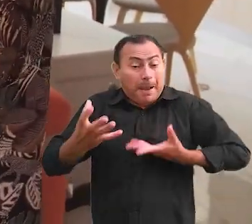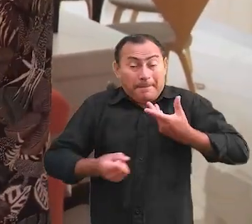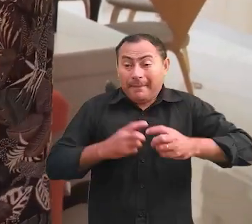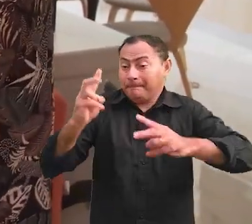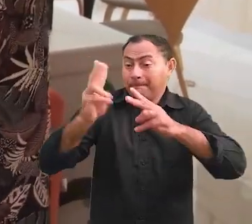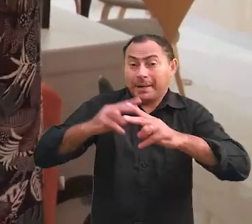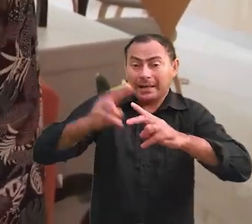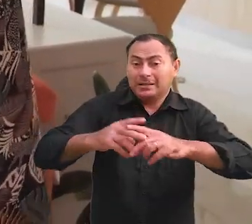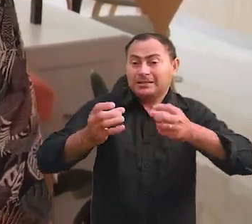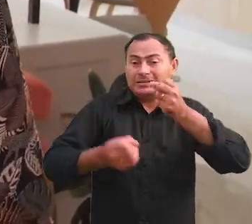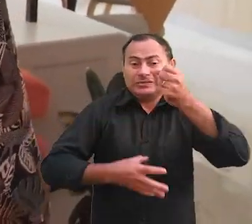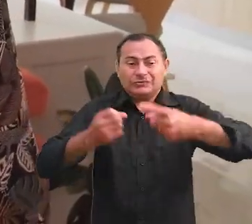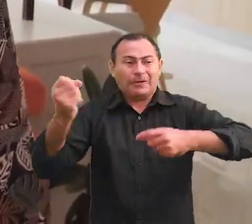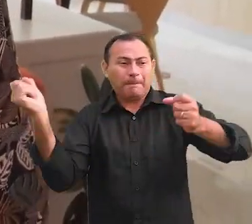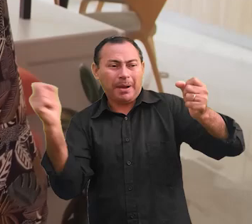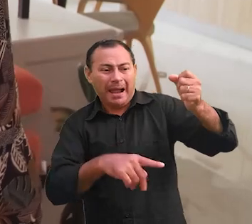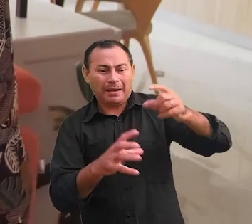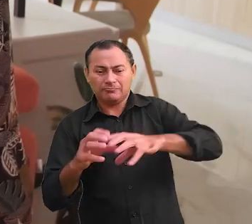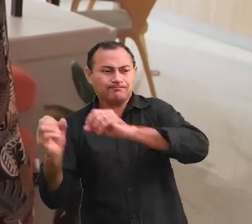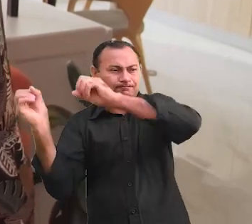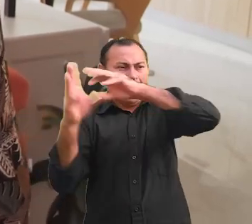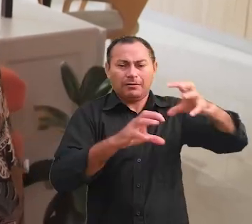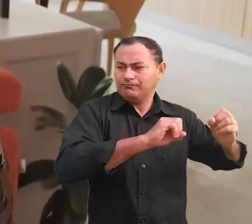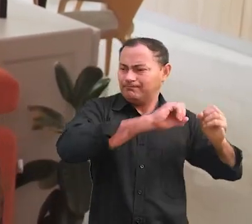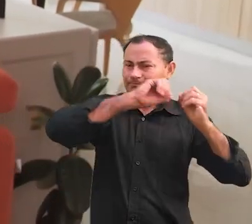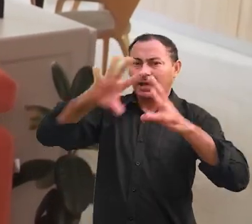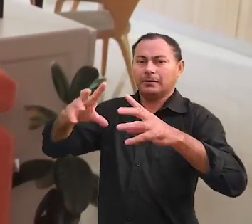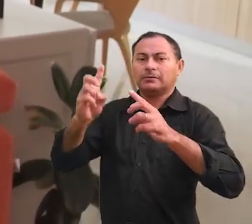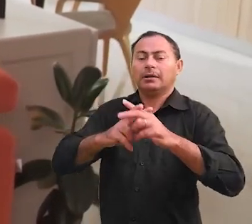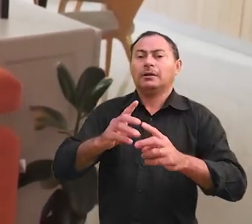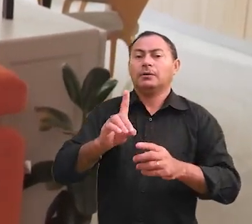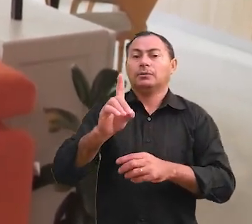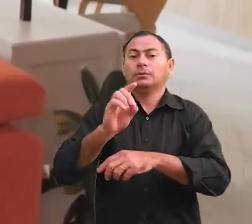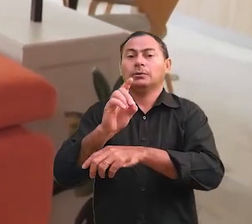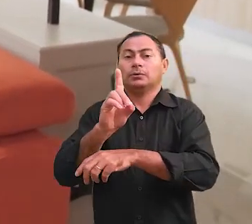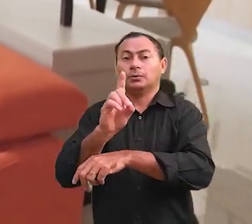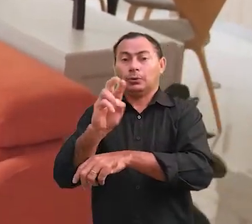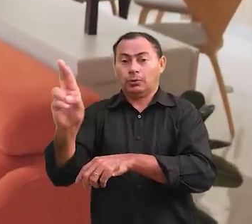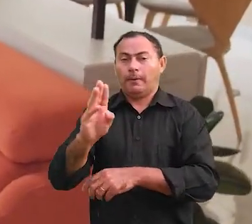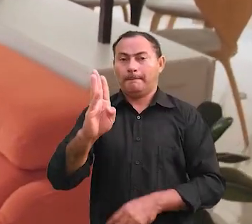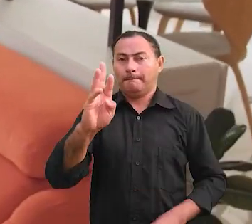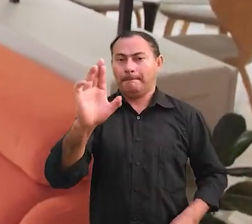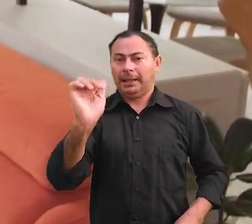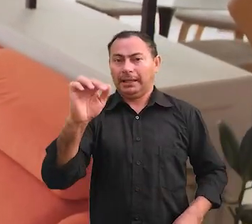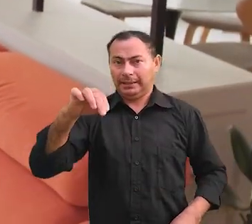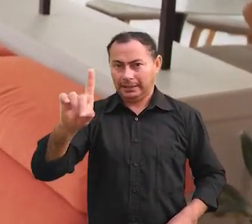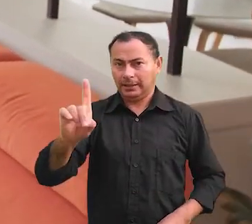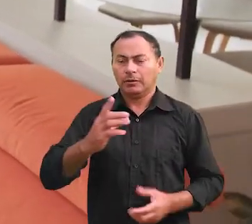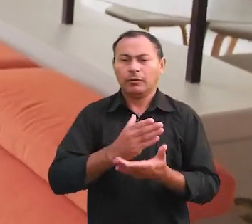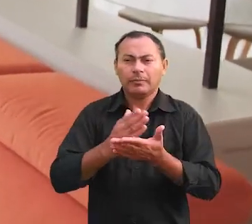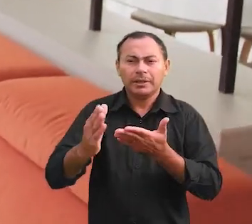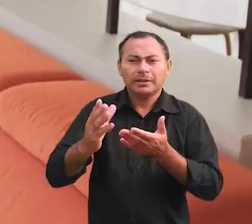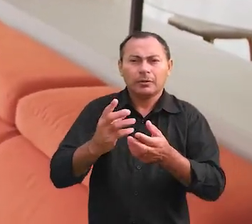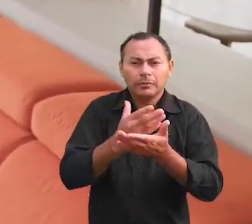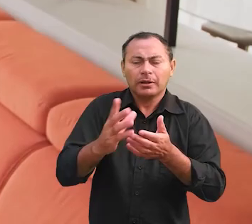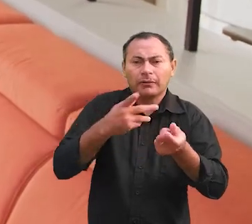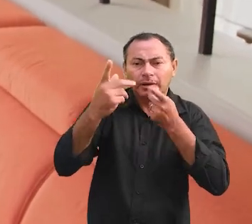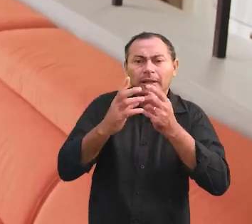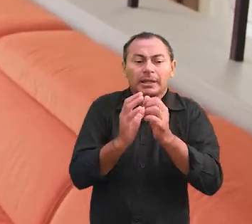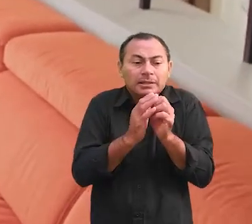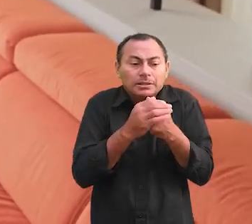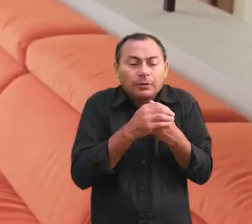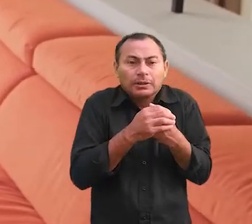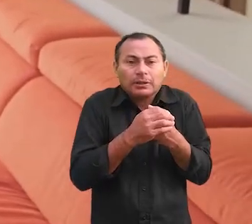explodiram brigaram jogaram coisas um outro e tal Dr Breno disse que tudo isso Começou quando eles